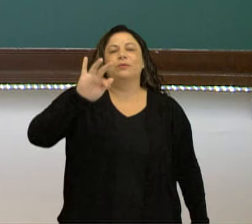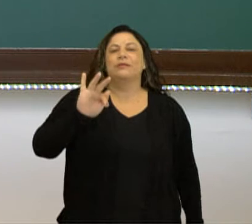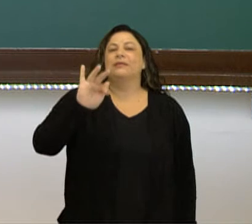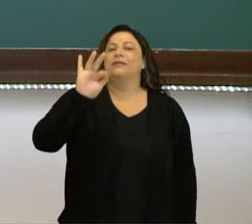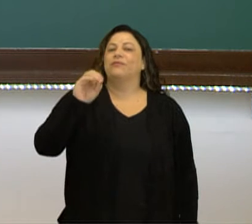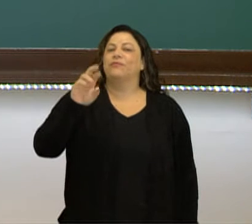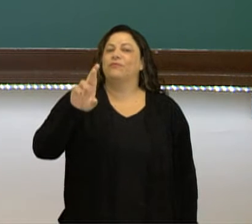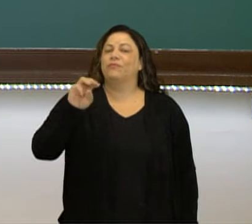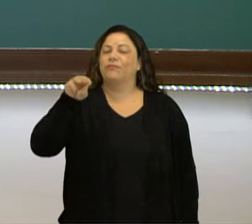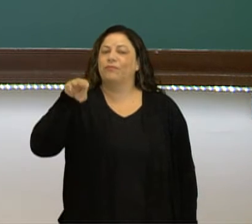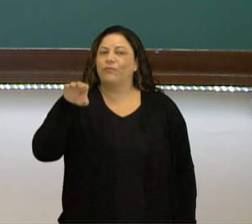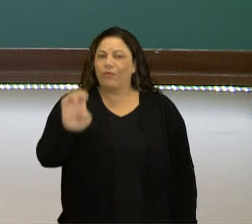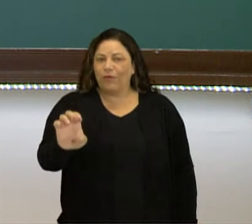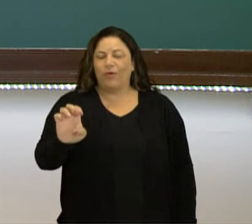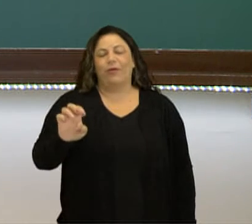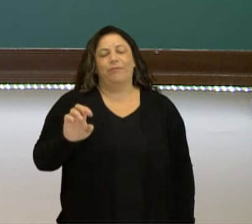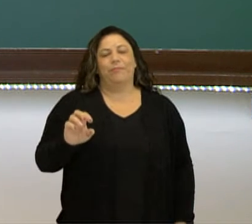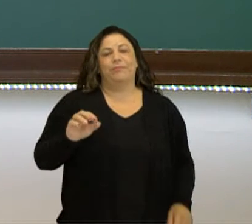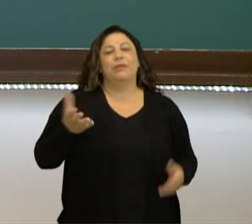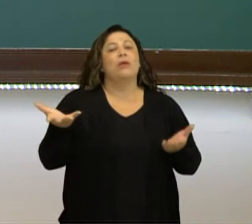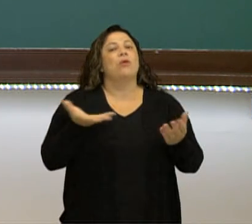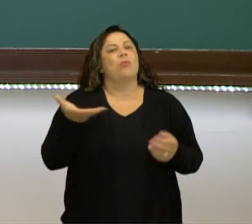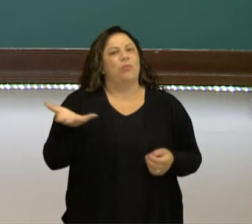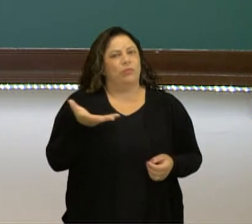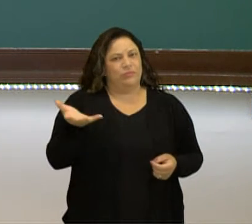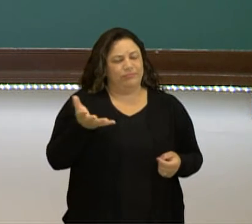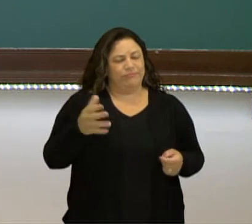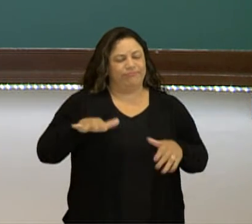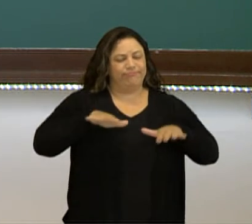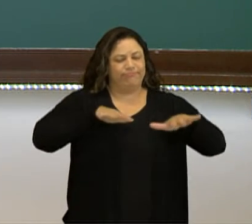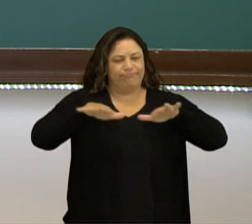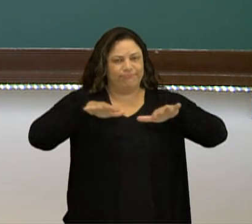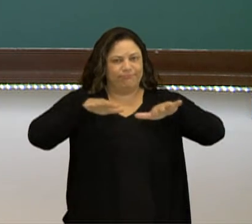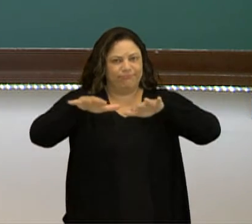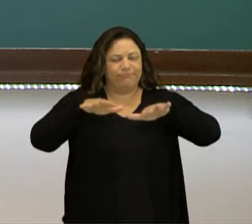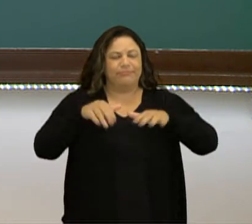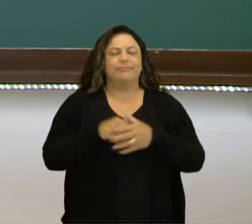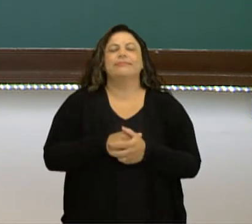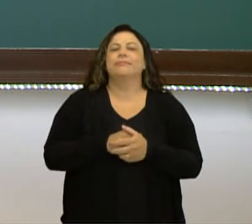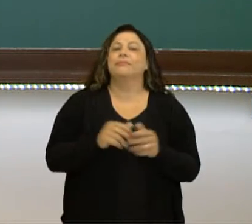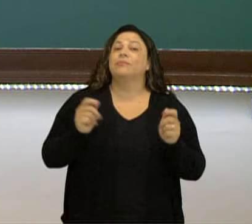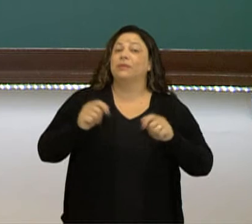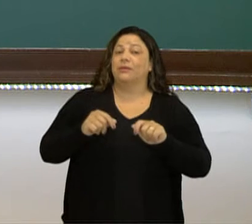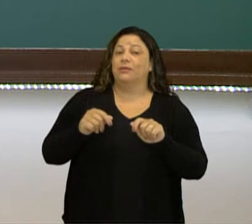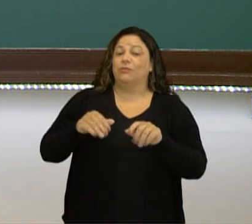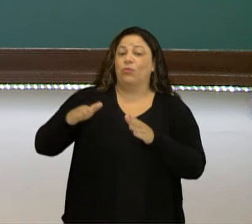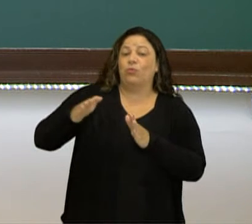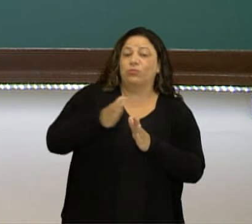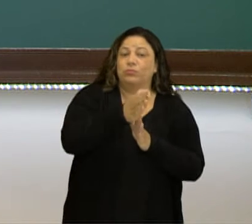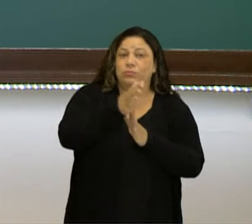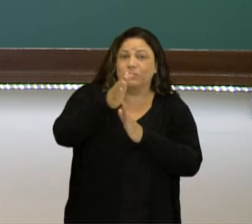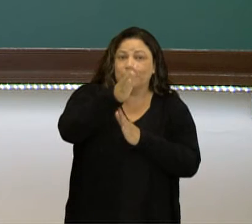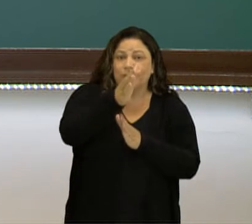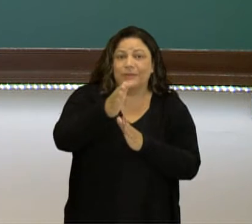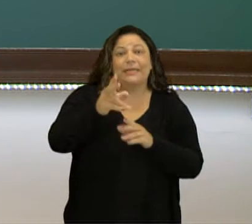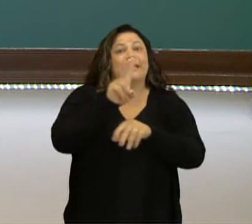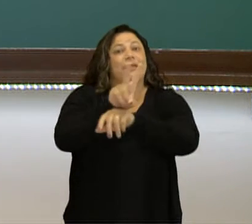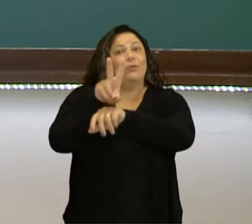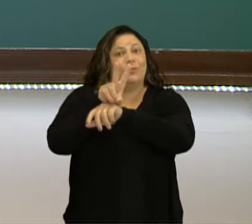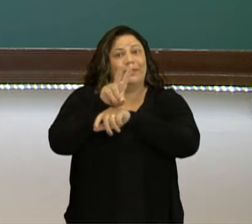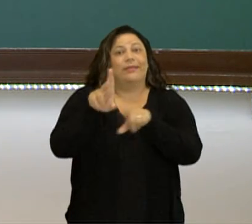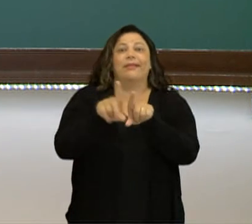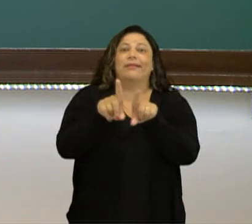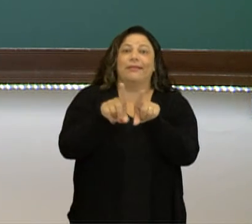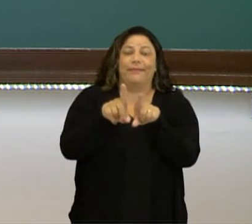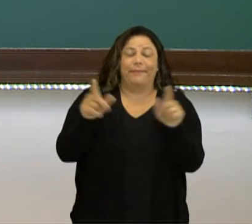Então, não só basta ter velocidade constante, tem que tomar cuidado com a trajetória também. Ó, beleza? E também a mesma história, não adianta ter